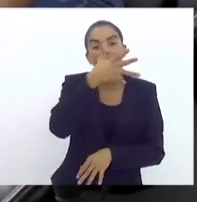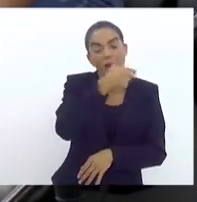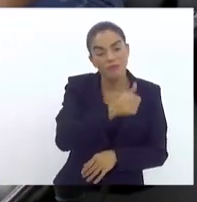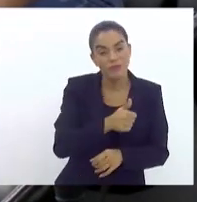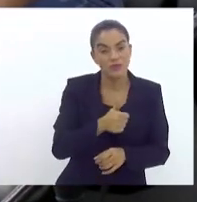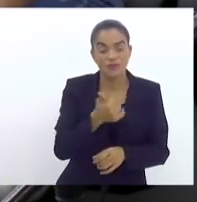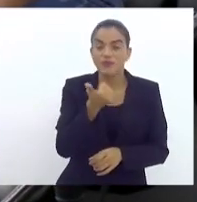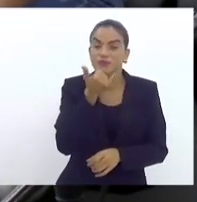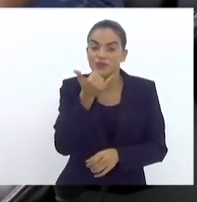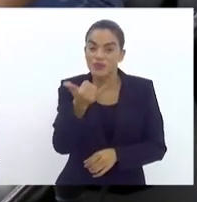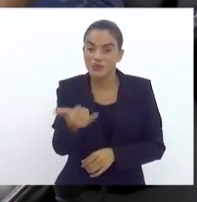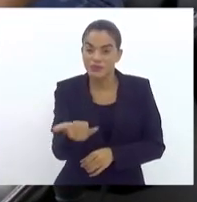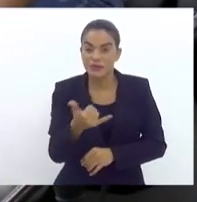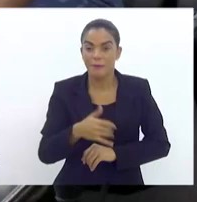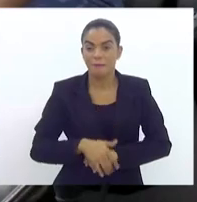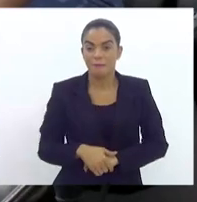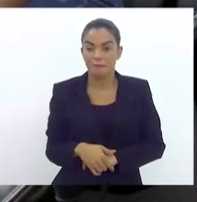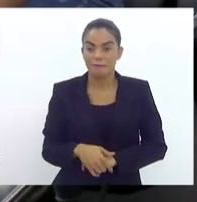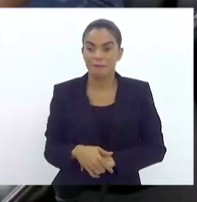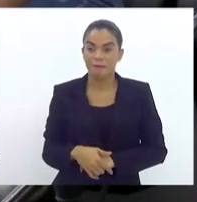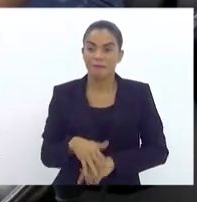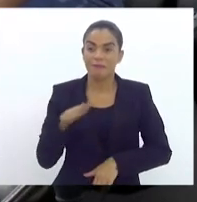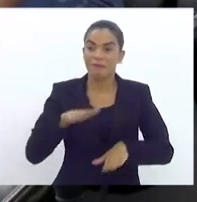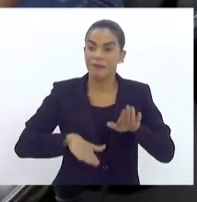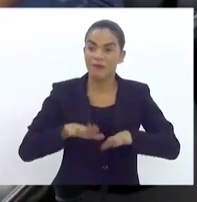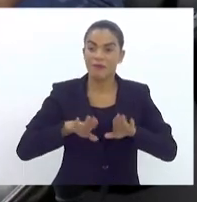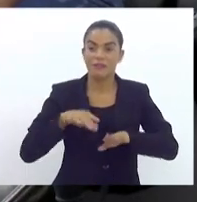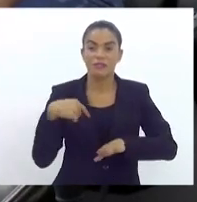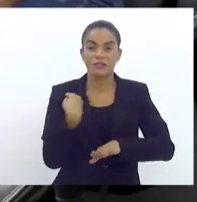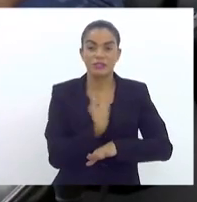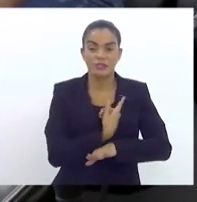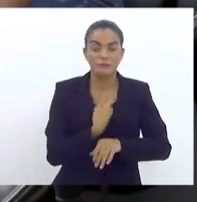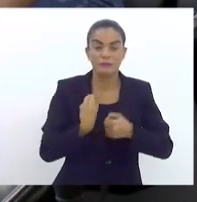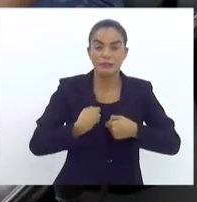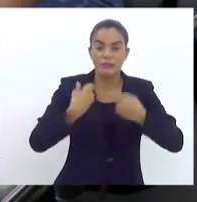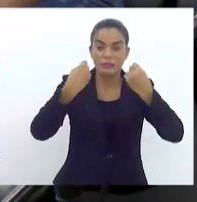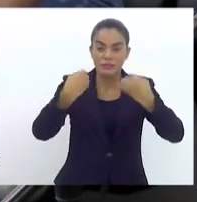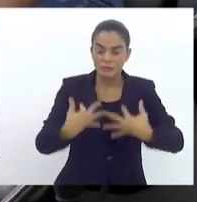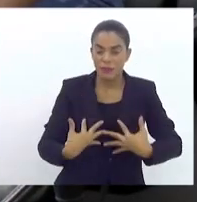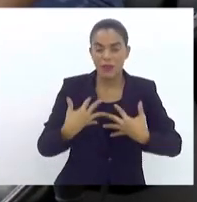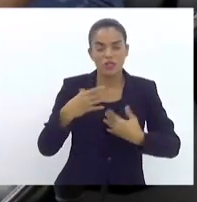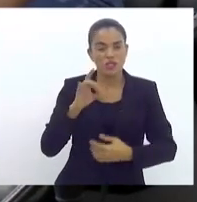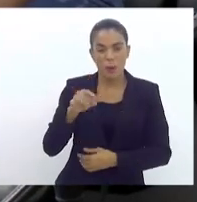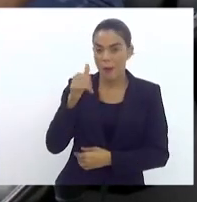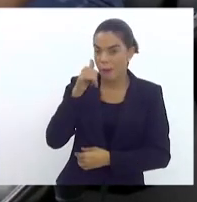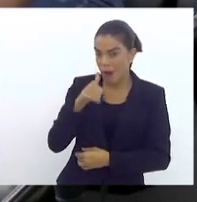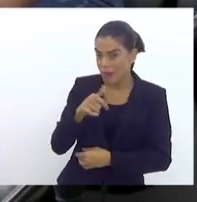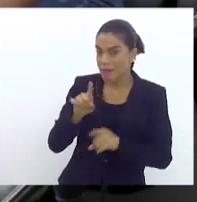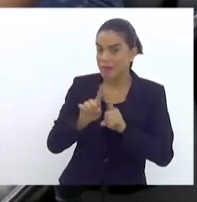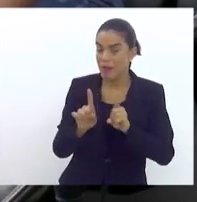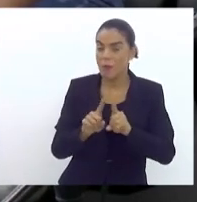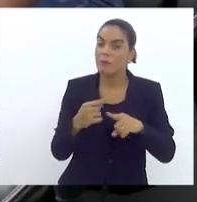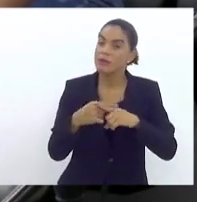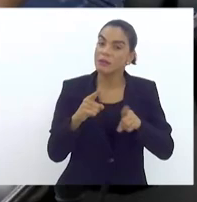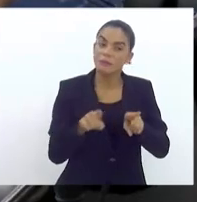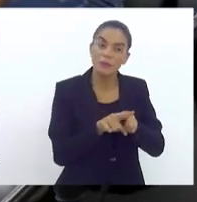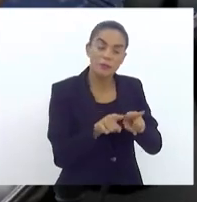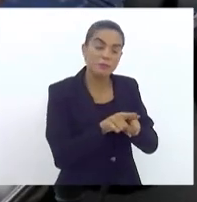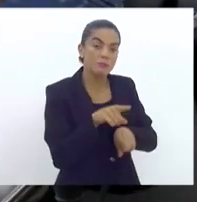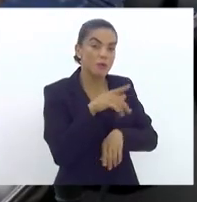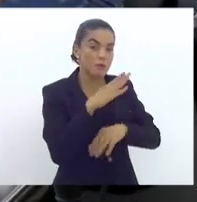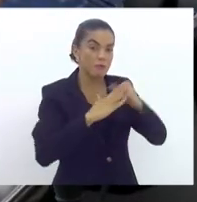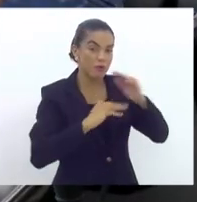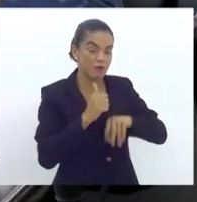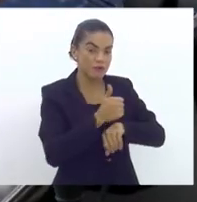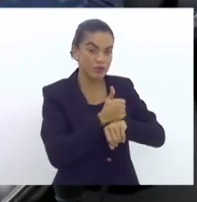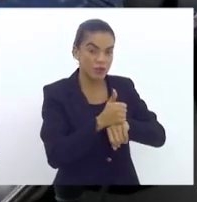então talvez o que a gente tem aqui explicar não para as mulheres né mas para os nossos profissionais e inclusive